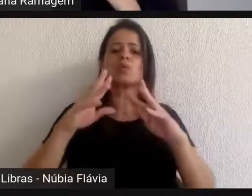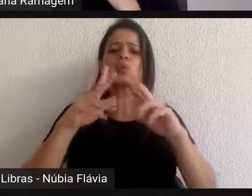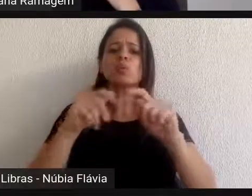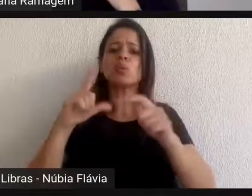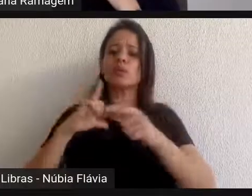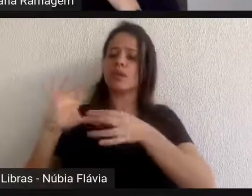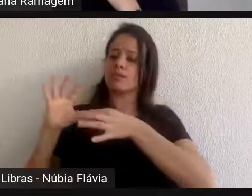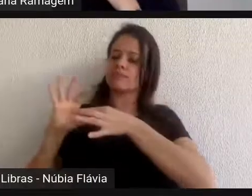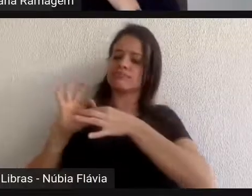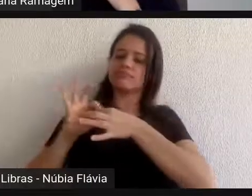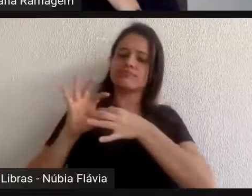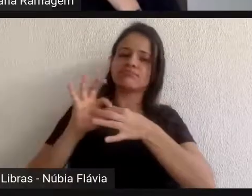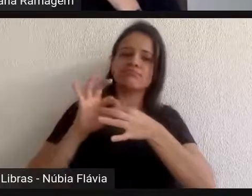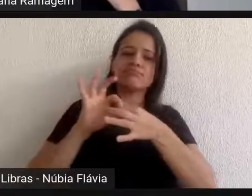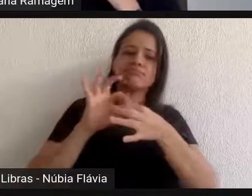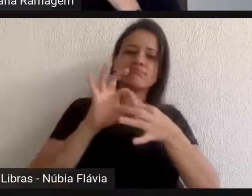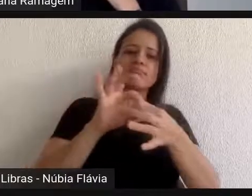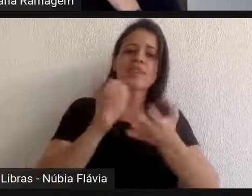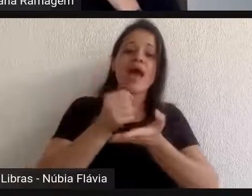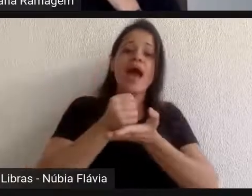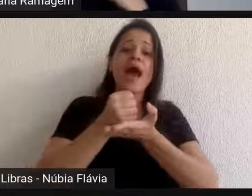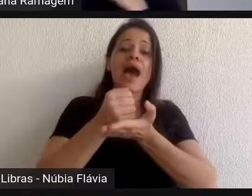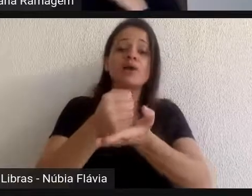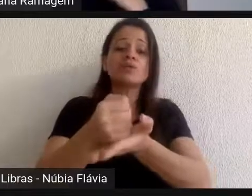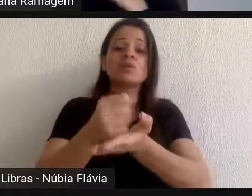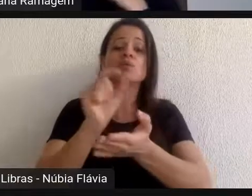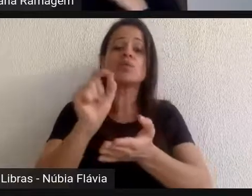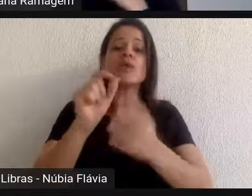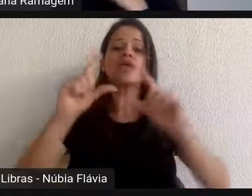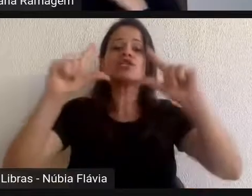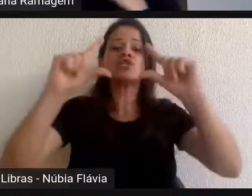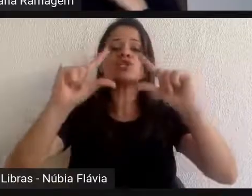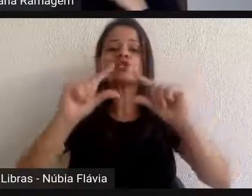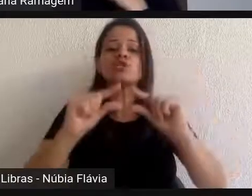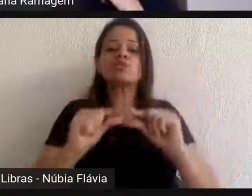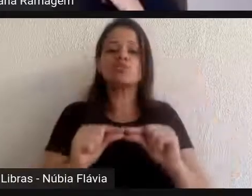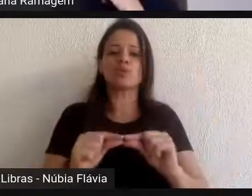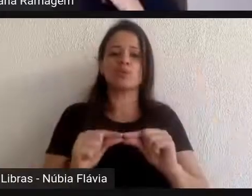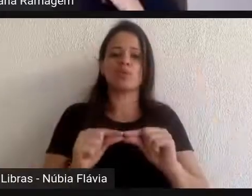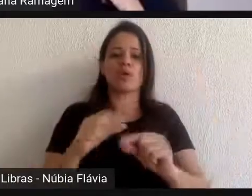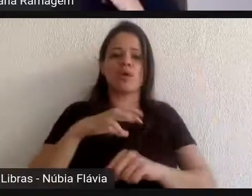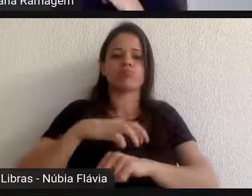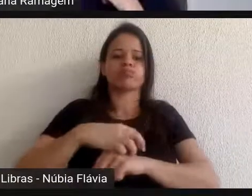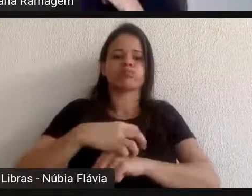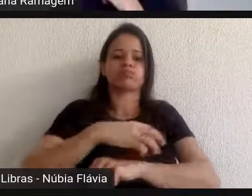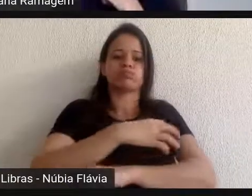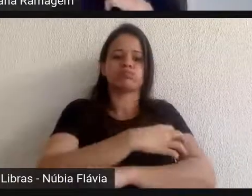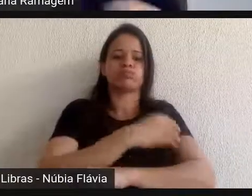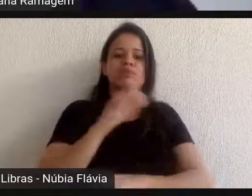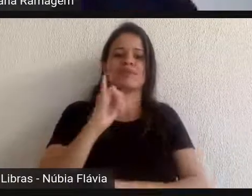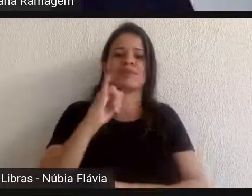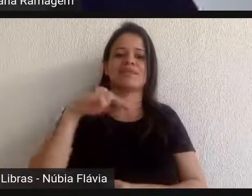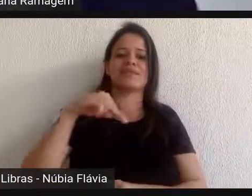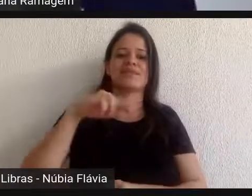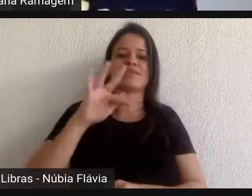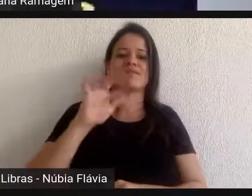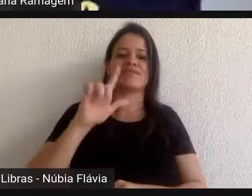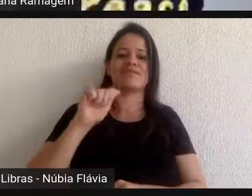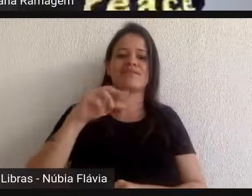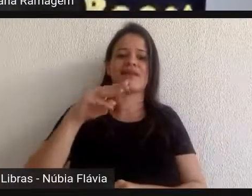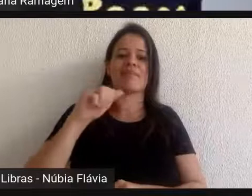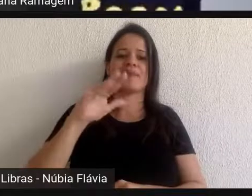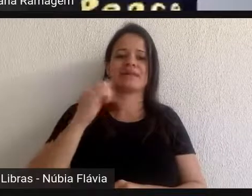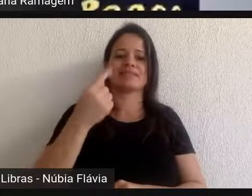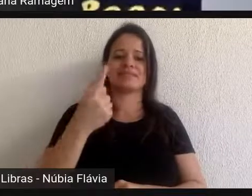isso ajuda a reduzir a inflamação no organismo. E aí, se eu entro numa dieta cetogênica,